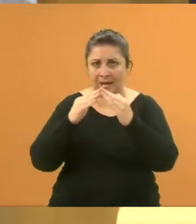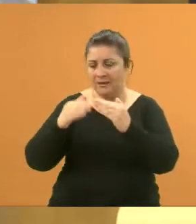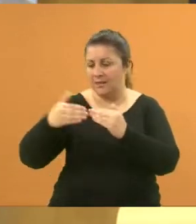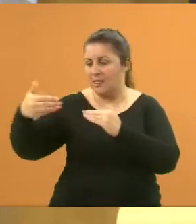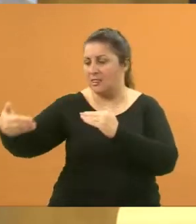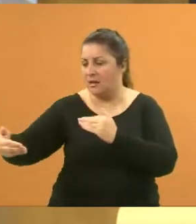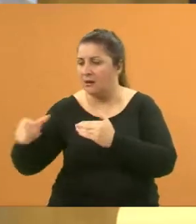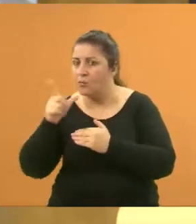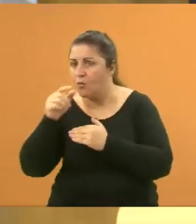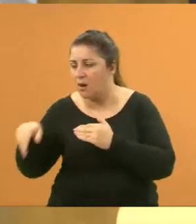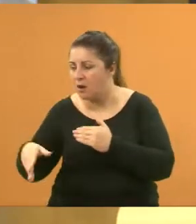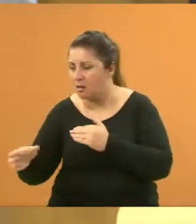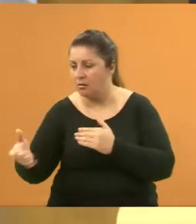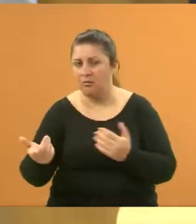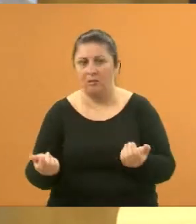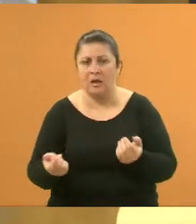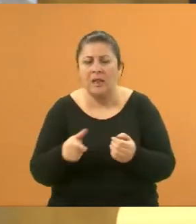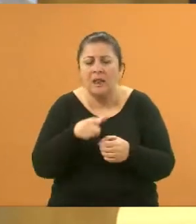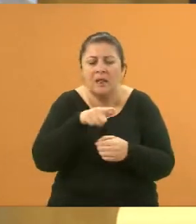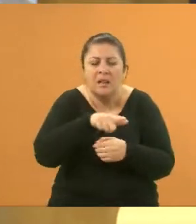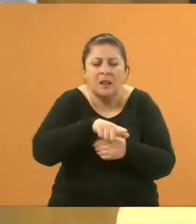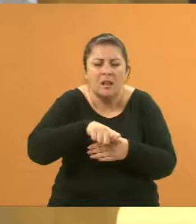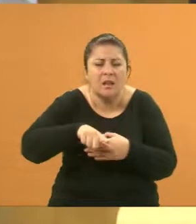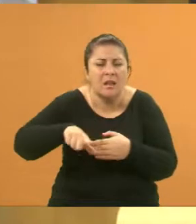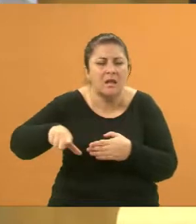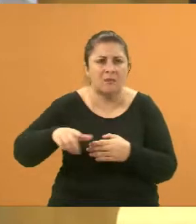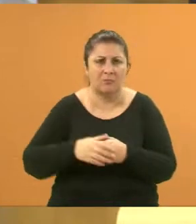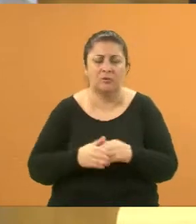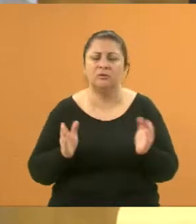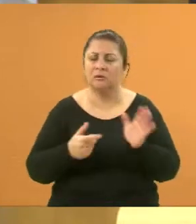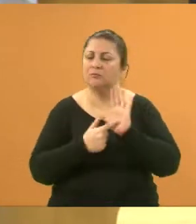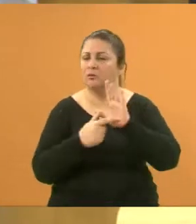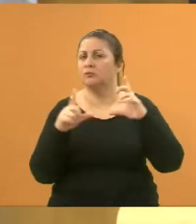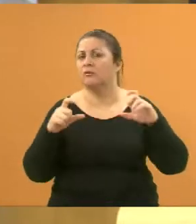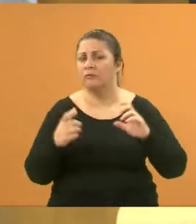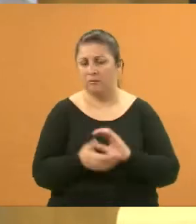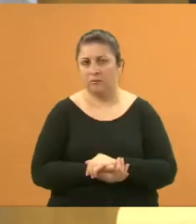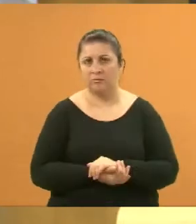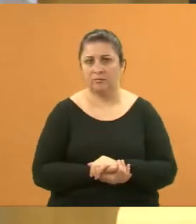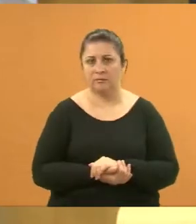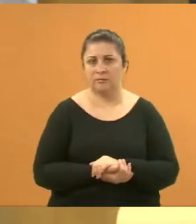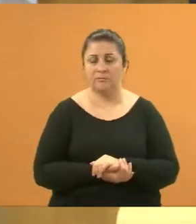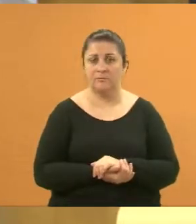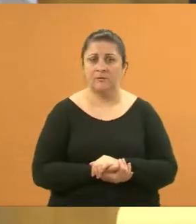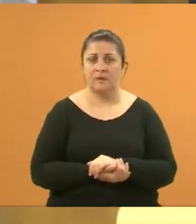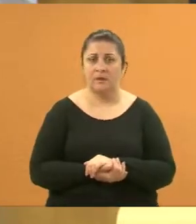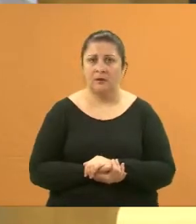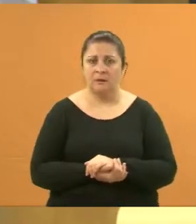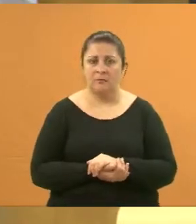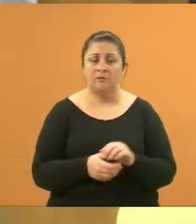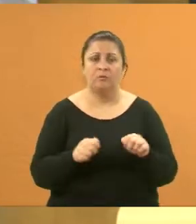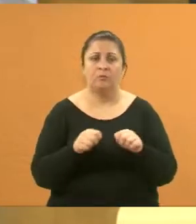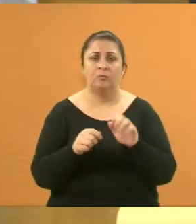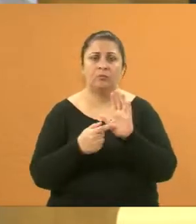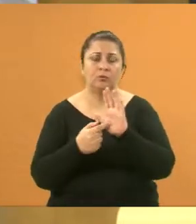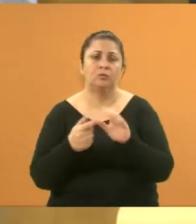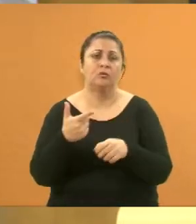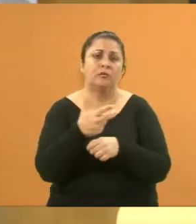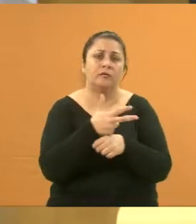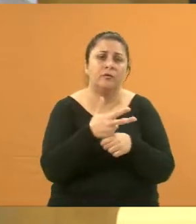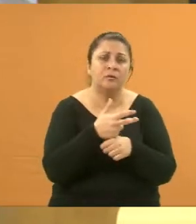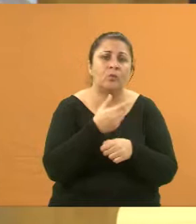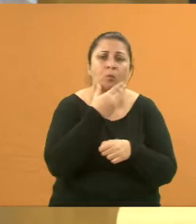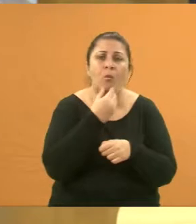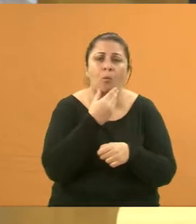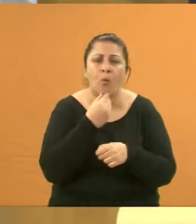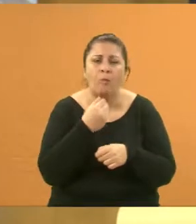do Turi. Brilha, gente, de tão limpo que está. Eu já mostrei aqui na sessão de Câmara o vídeo desse senhor que limpa